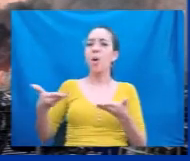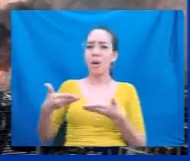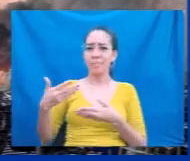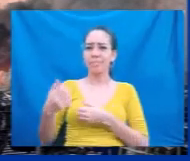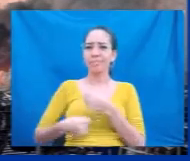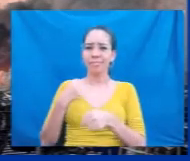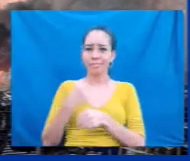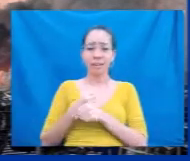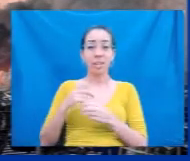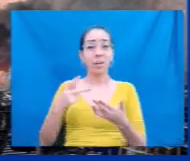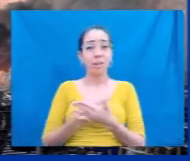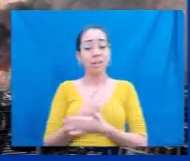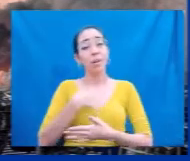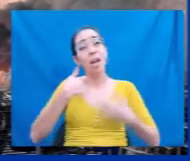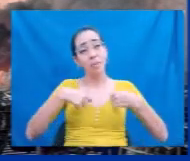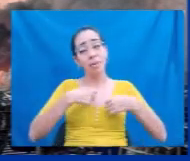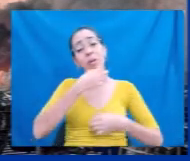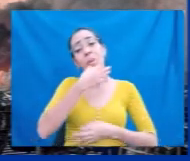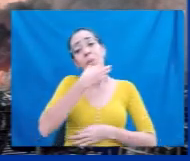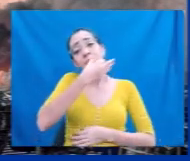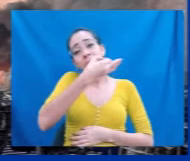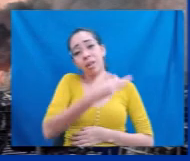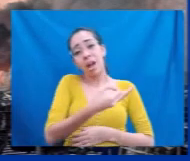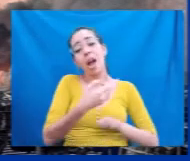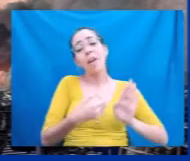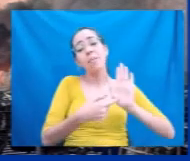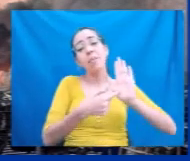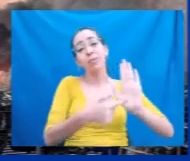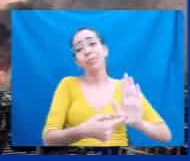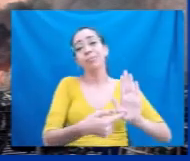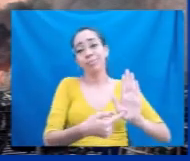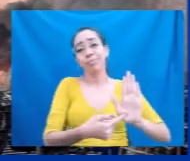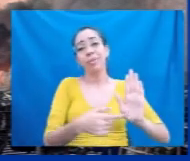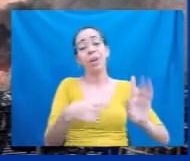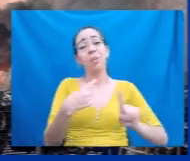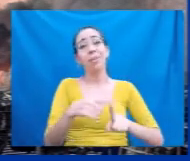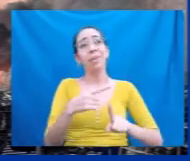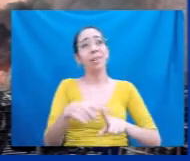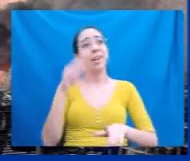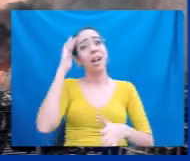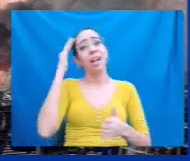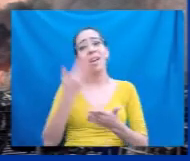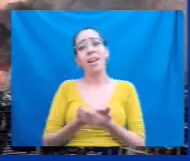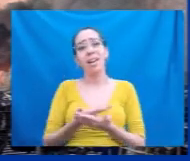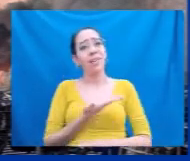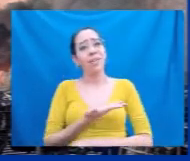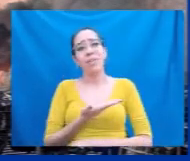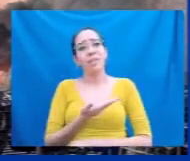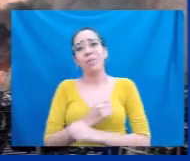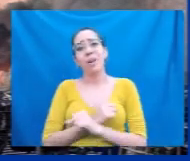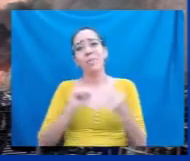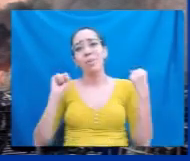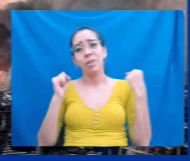recentemente, e eu não posso deixar de comentar, né, algo que é realmente assim, é inacreditável. É